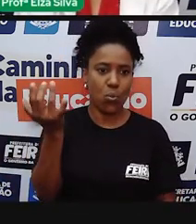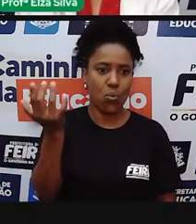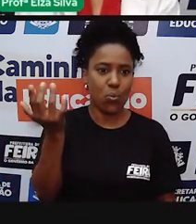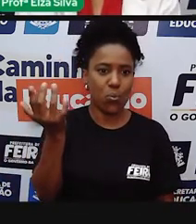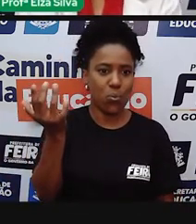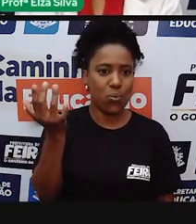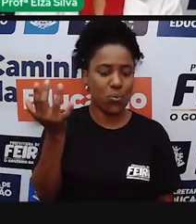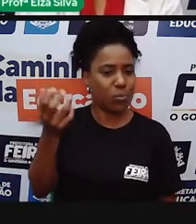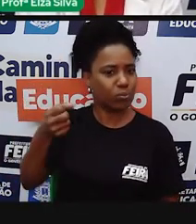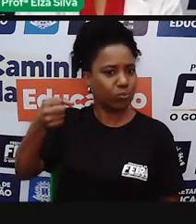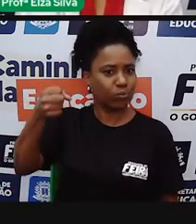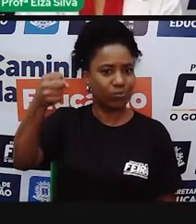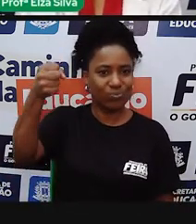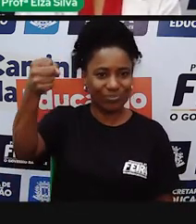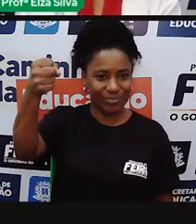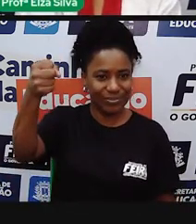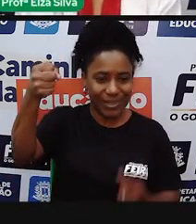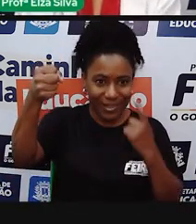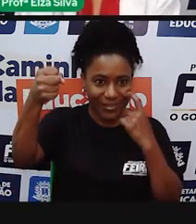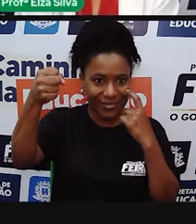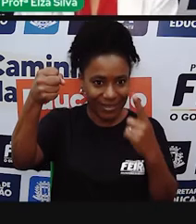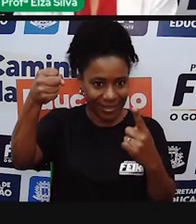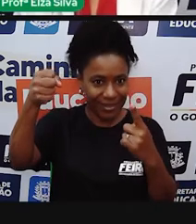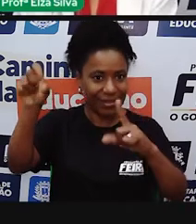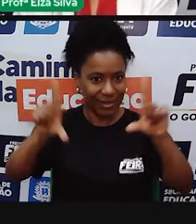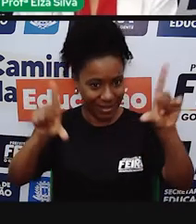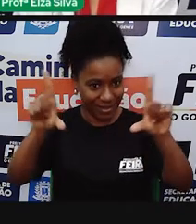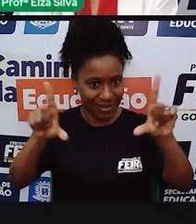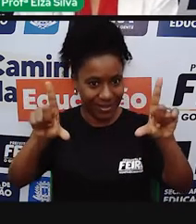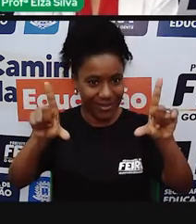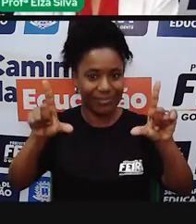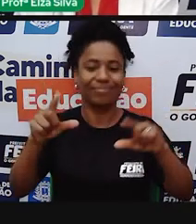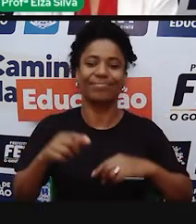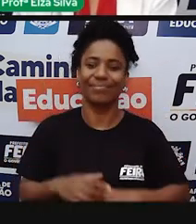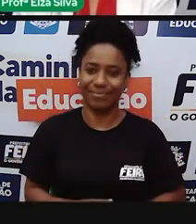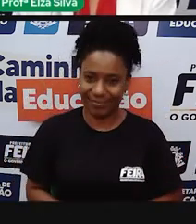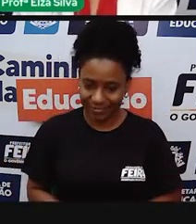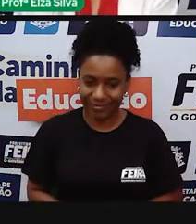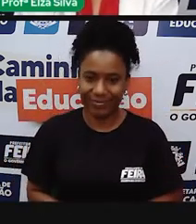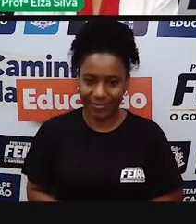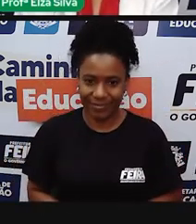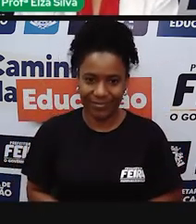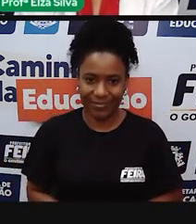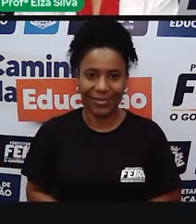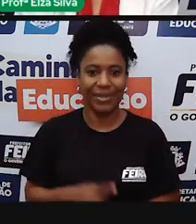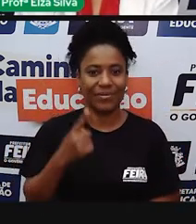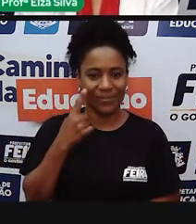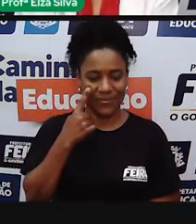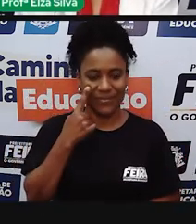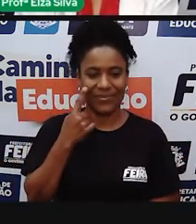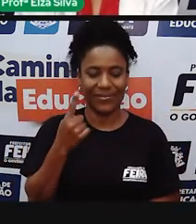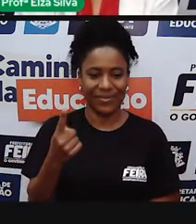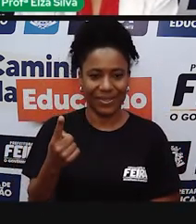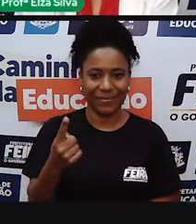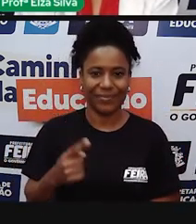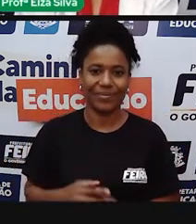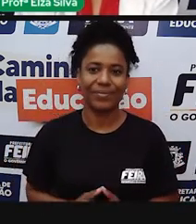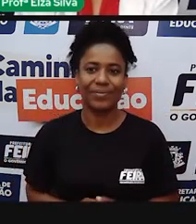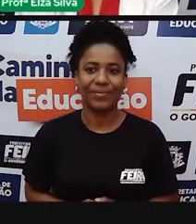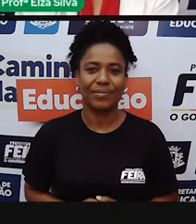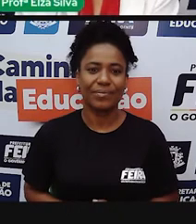visto na televisão. The Link Flame is a symbol used in the Link